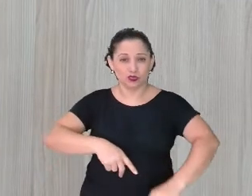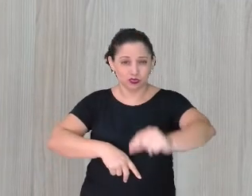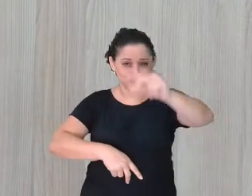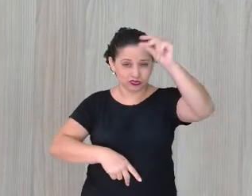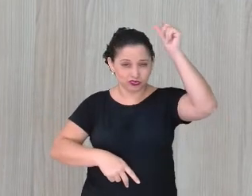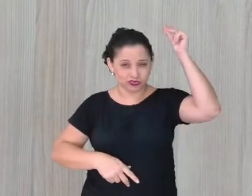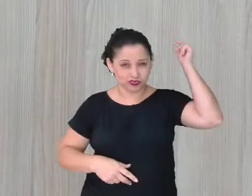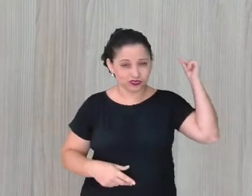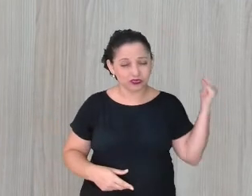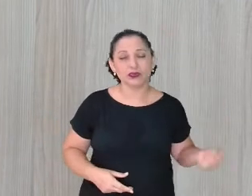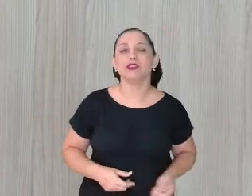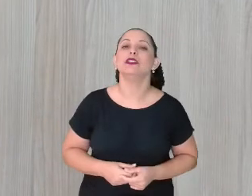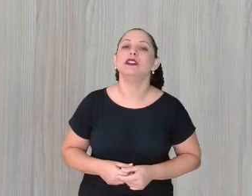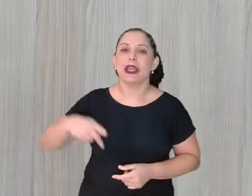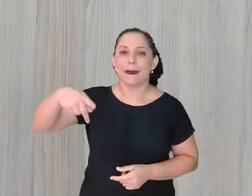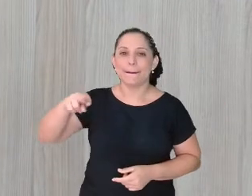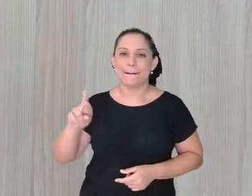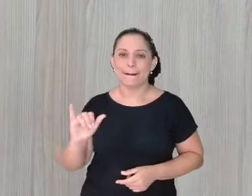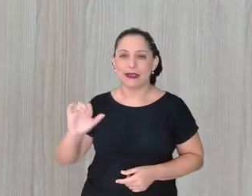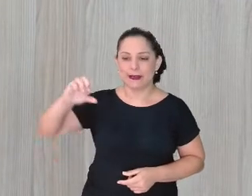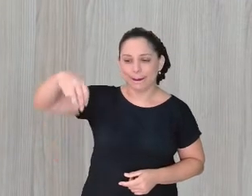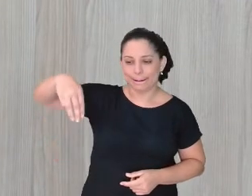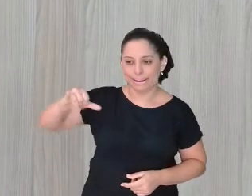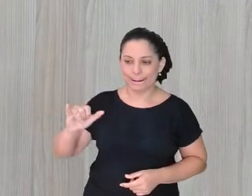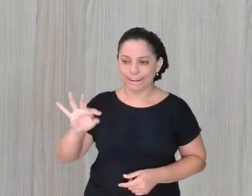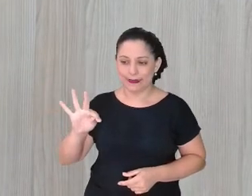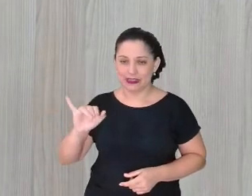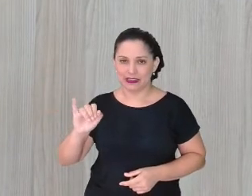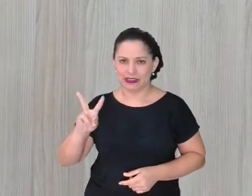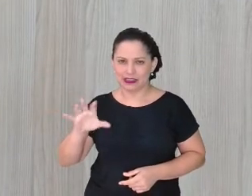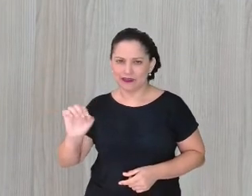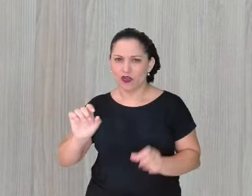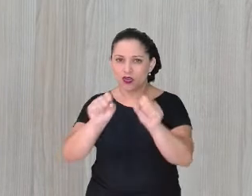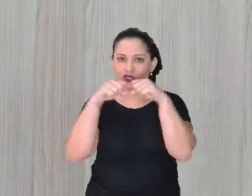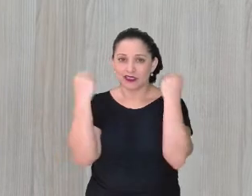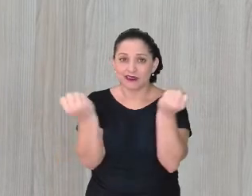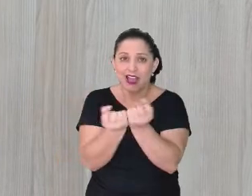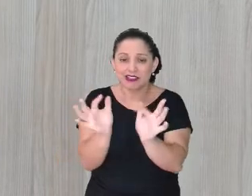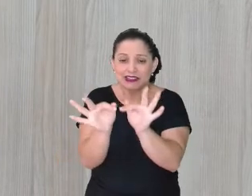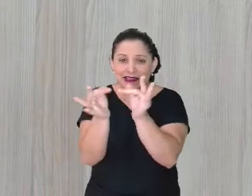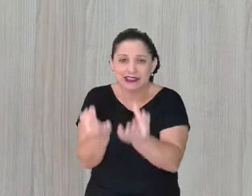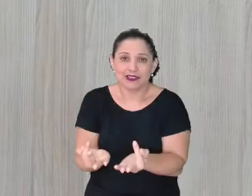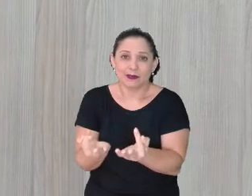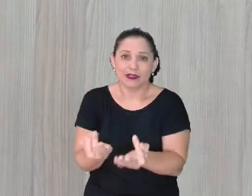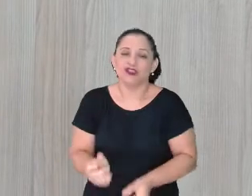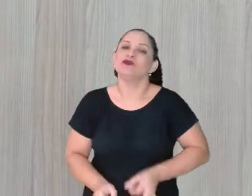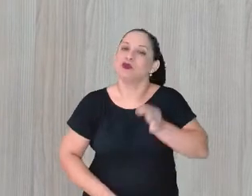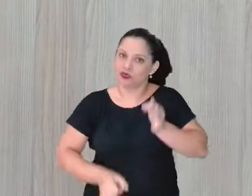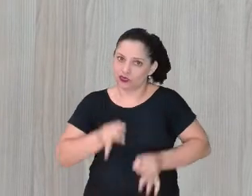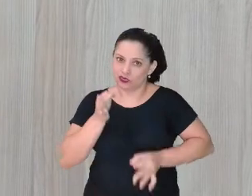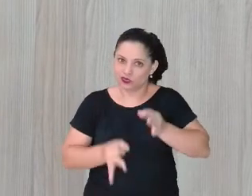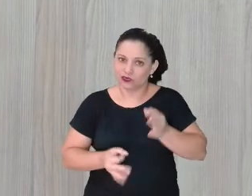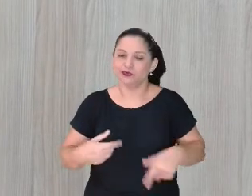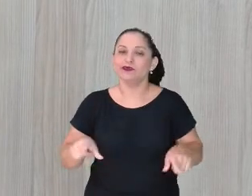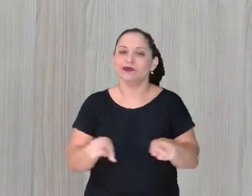ele era mais, a sociedade, ela era mais simples, vamos dizer assim, não é tão simples, complexa. mais justa. Exatamente, né?